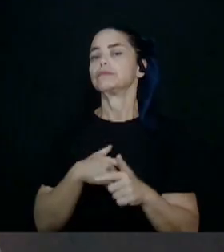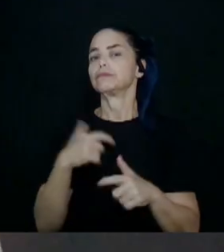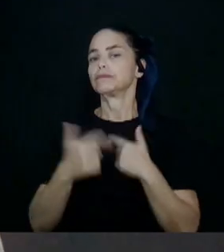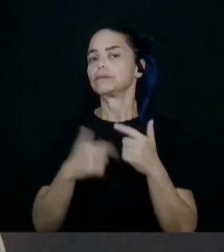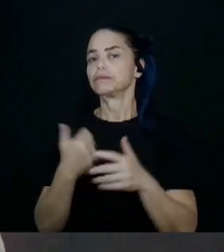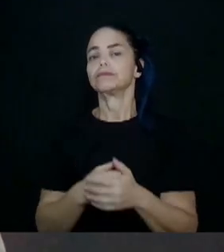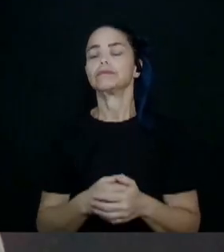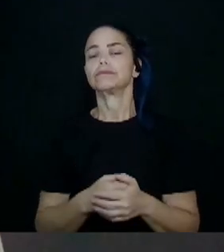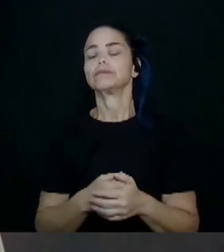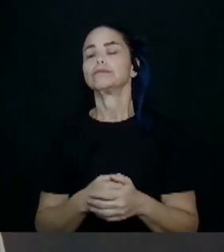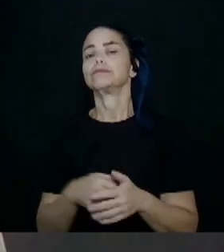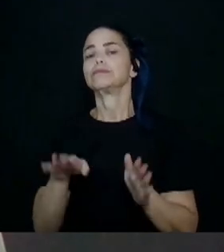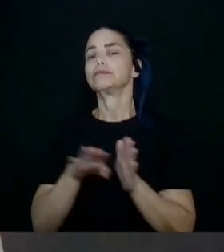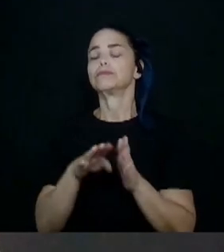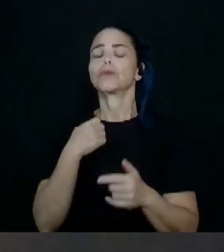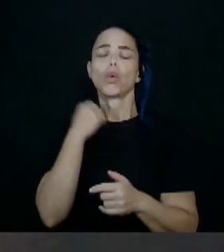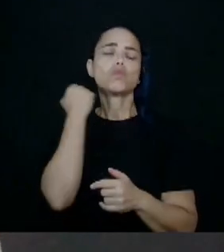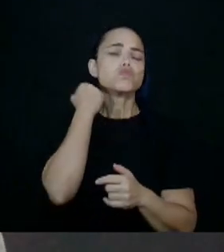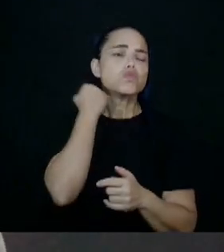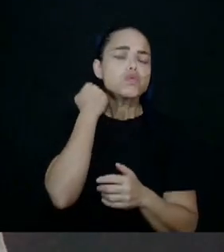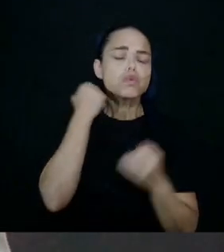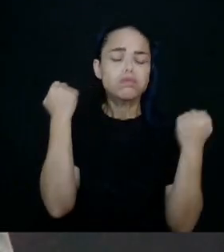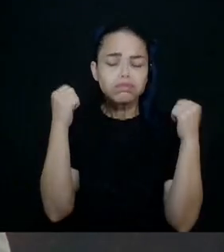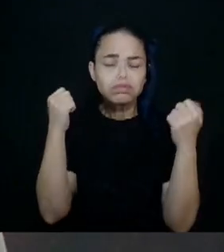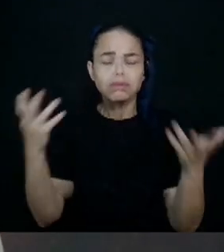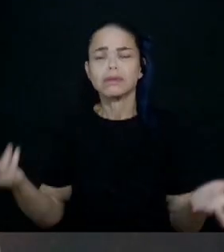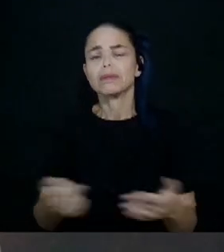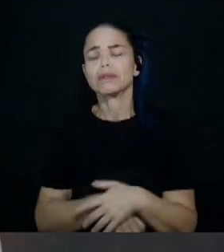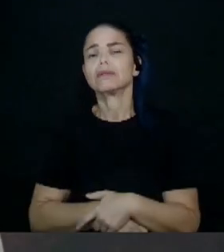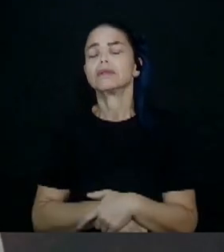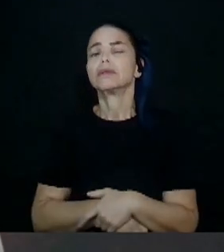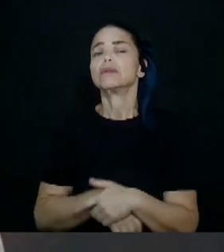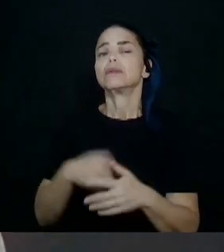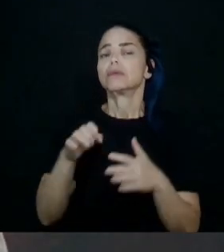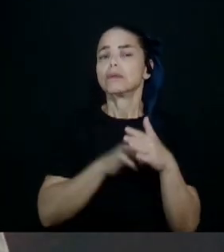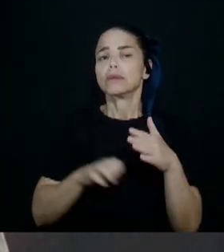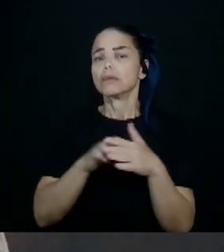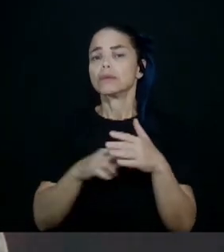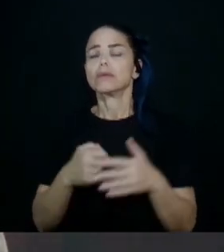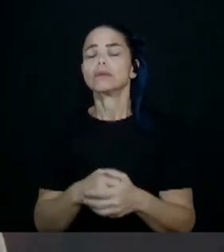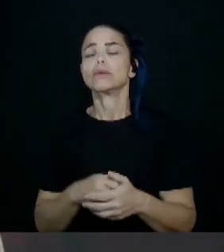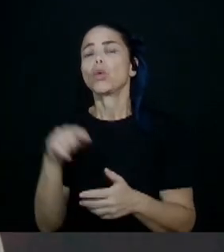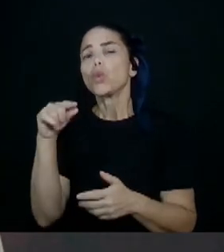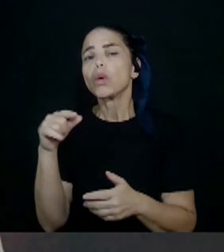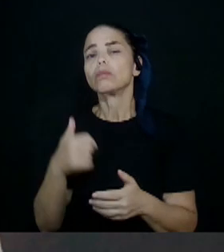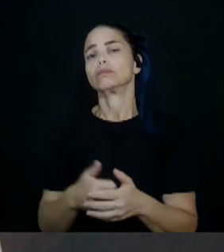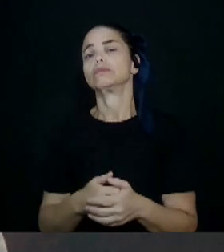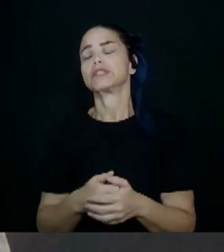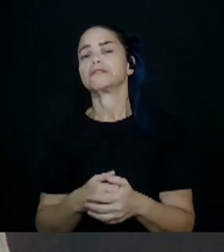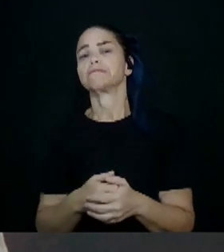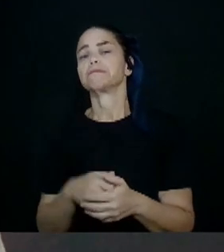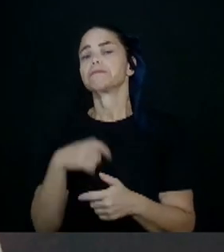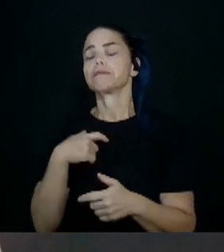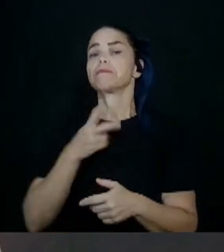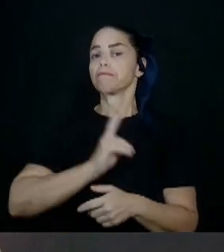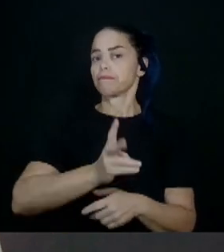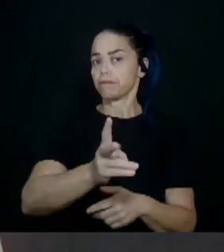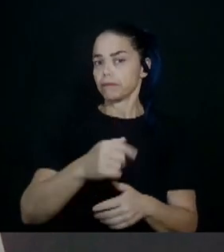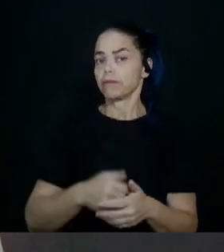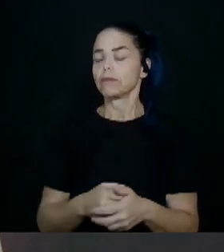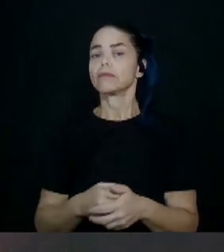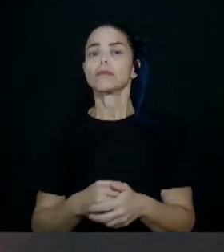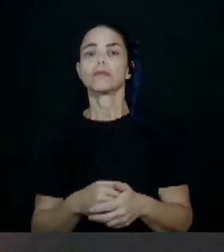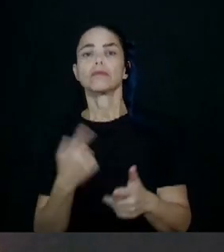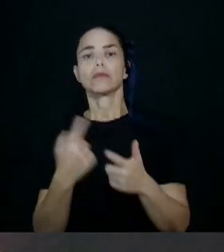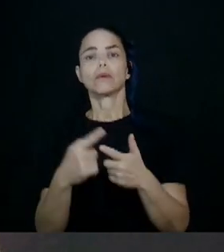você já chega com estresse. Qual empresa faz uma laboral para trabalhar isso? São pouquíssimas. Eu falo isso constantemente nas aplicações, porque